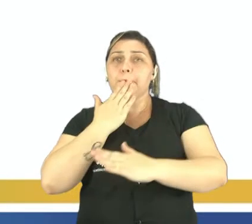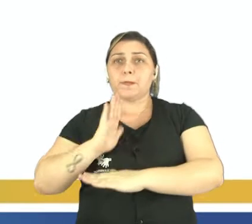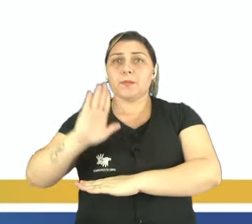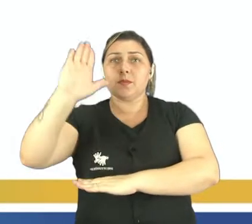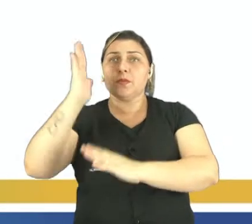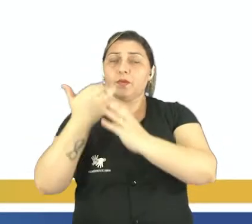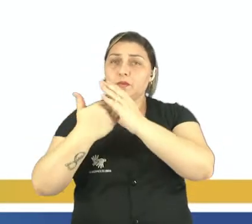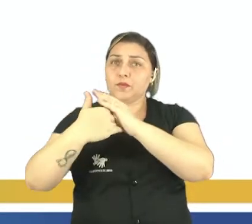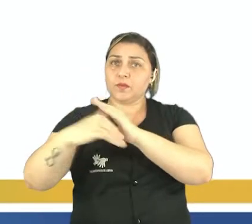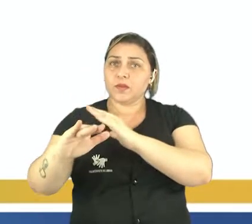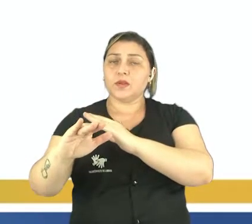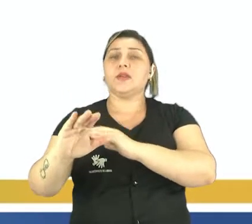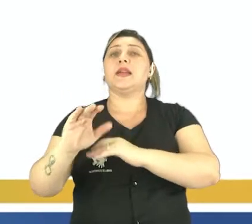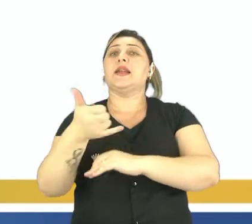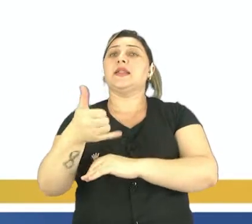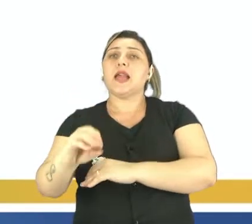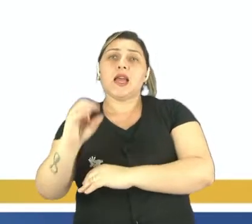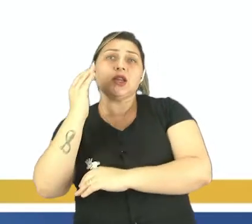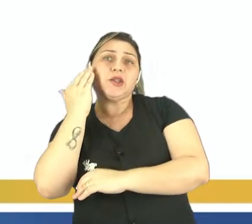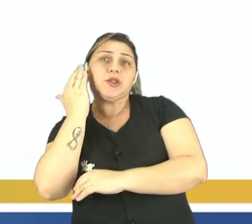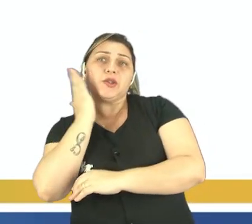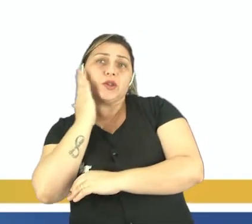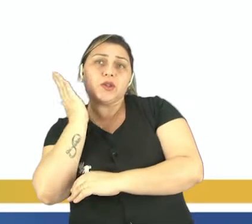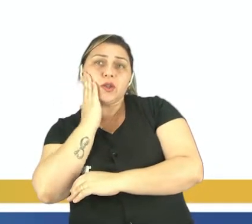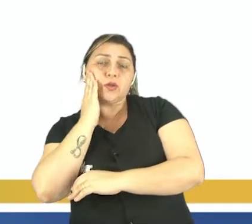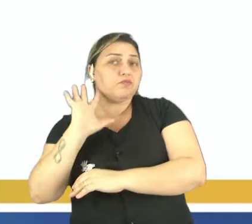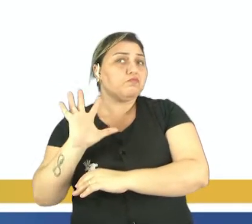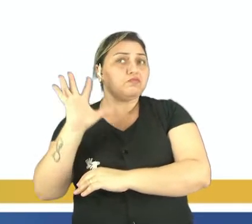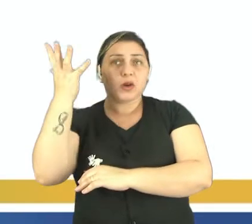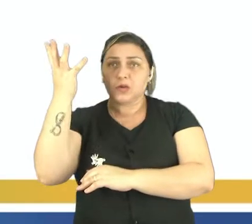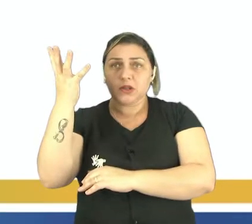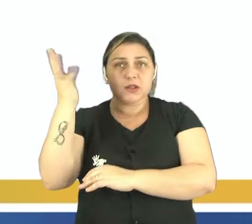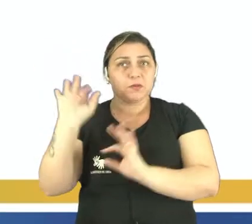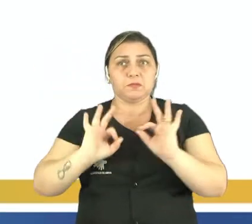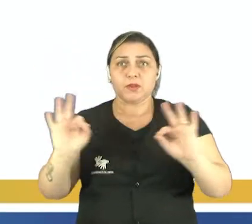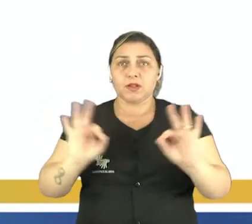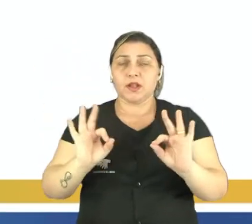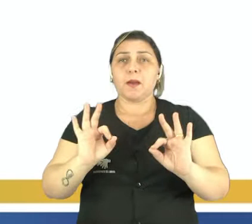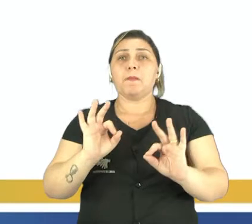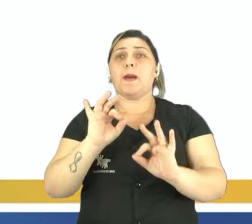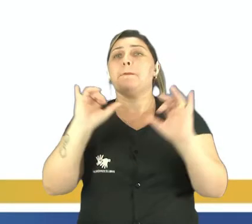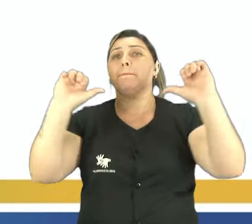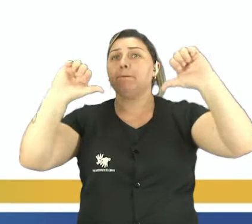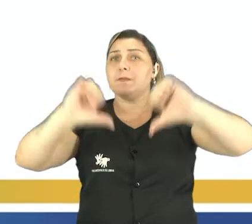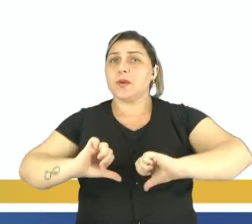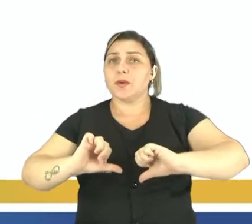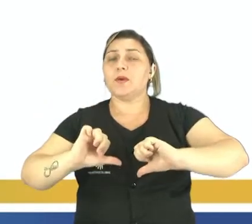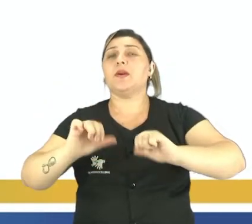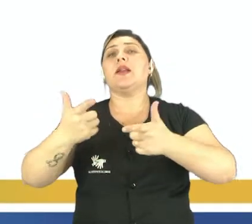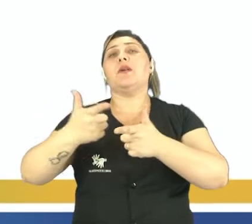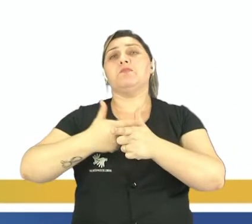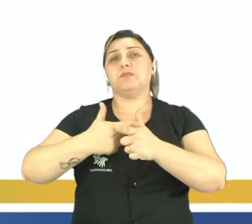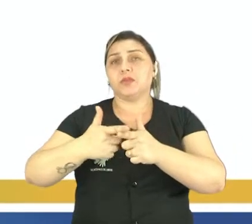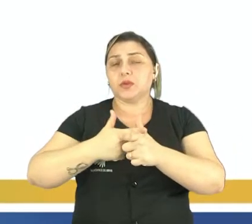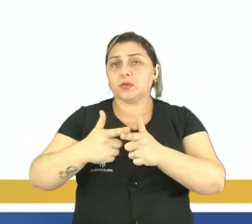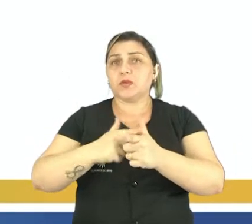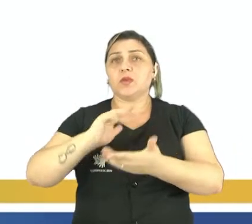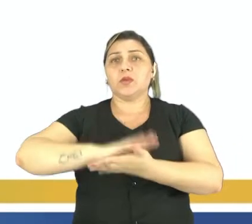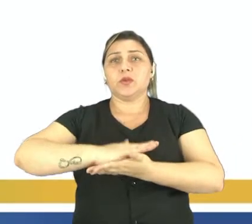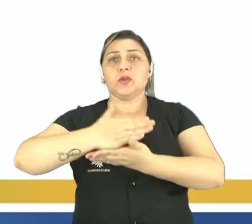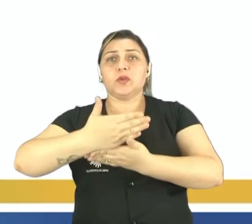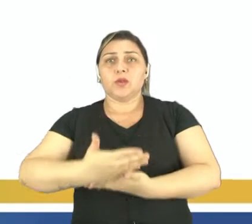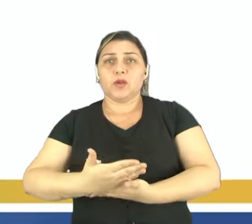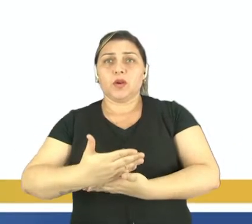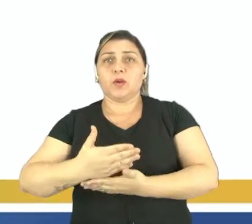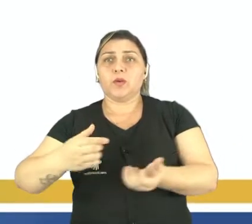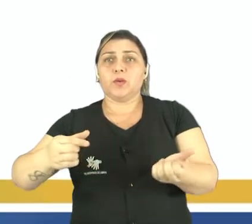prometeu enviar o produto em até 10 dias, o que não aconteceu. E para piorar a situação, o notebook veio